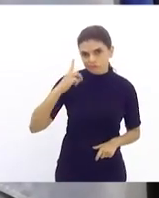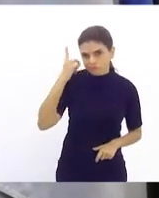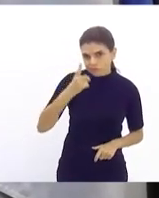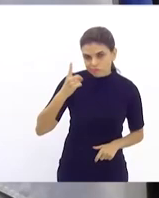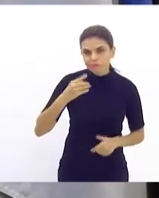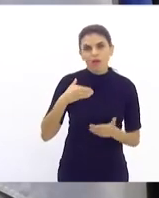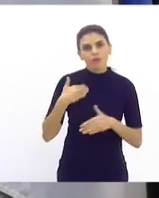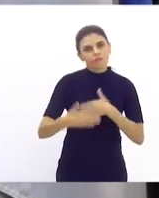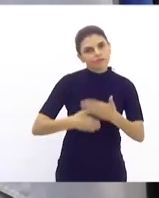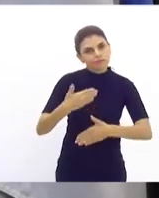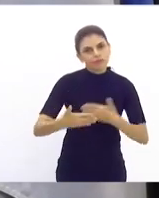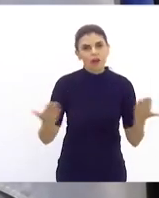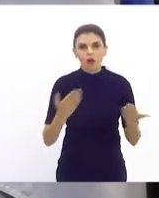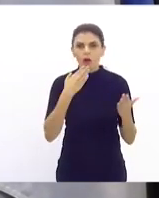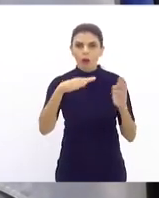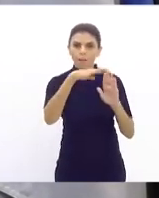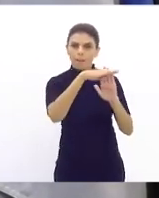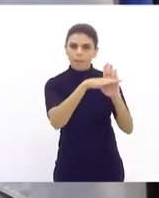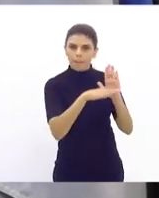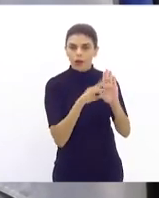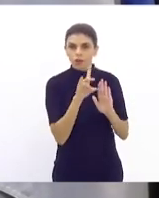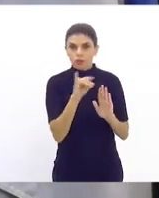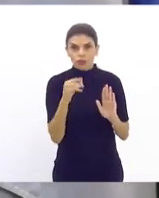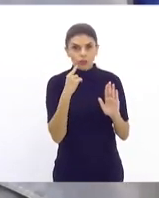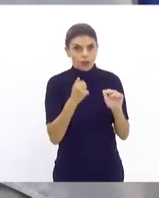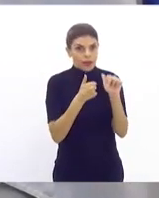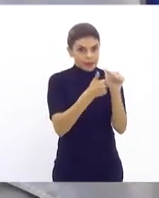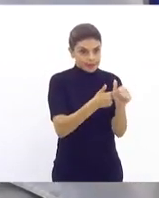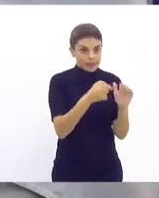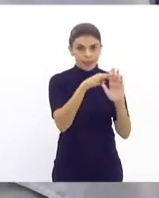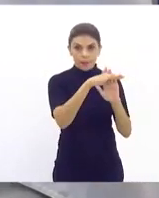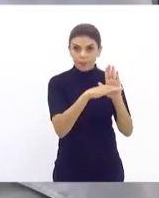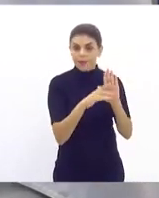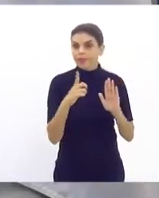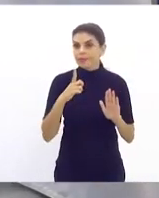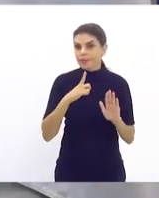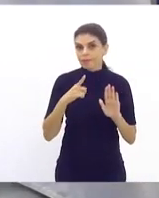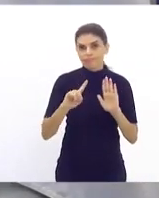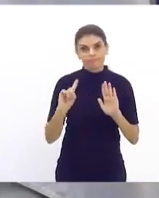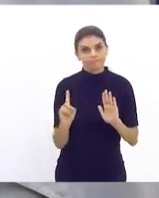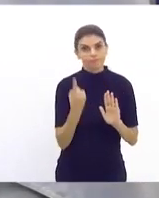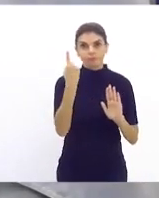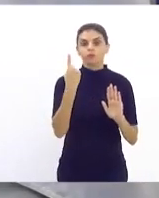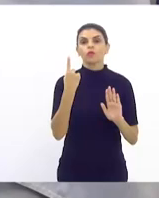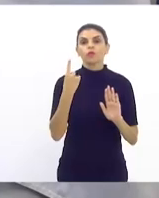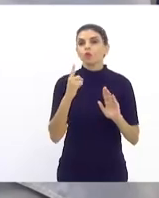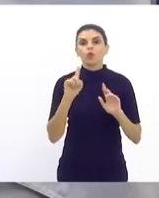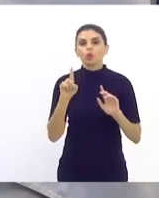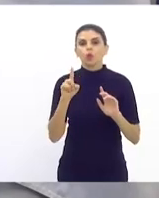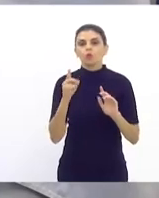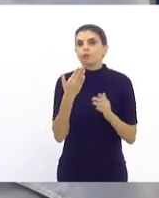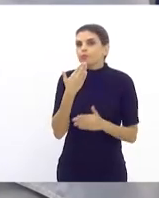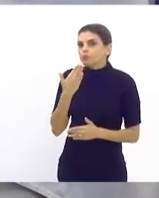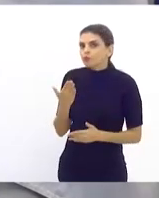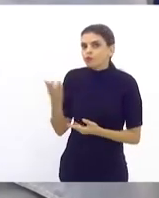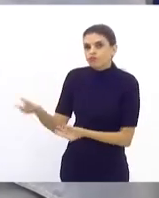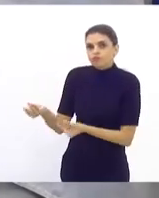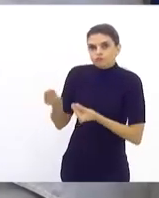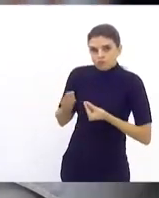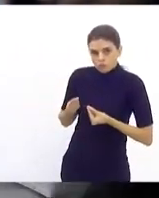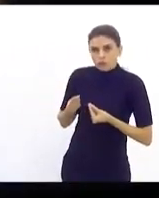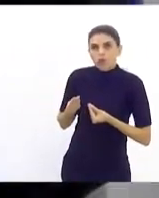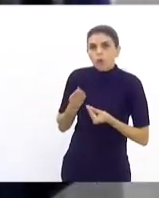sigamos na ordem do dia. Antes, porém, há uma questão de ordem, que se trata do recurso recebido de autoria